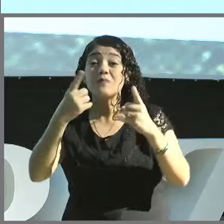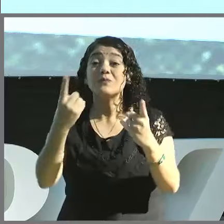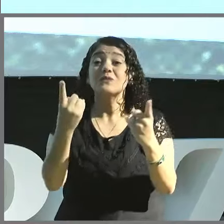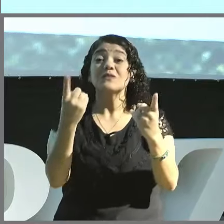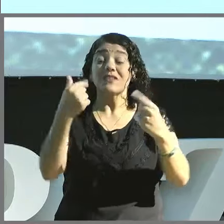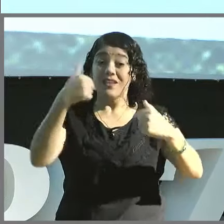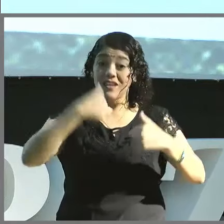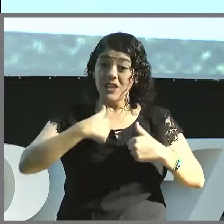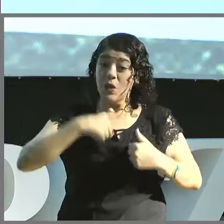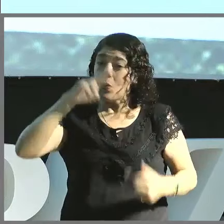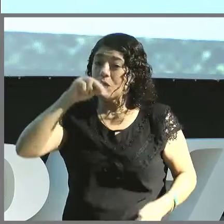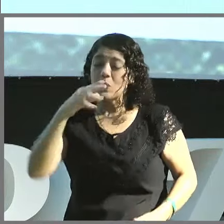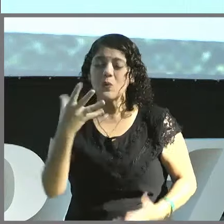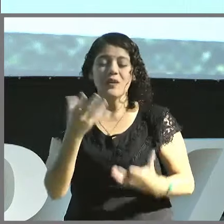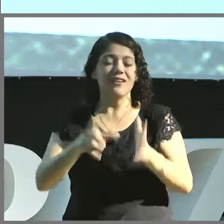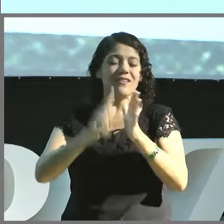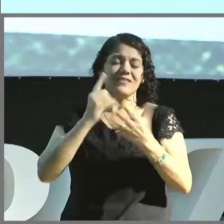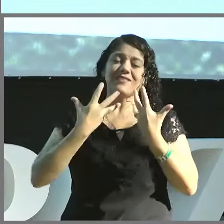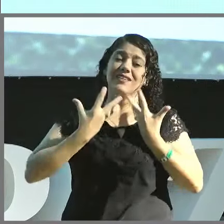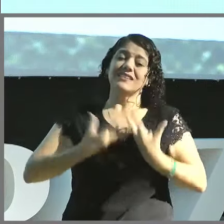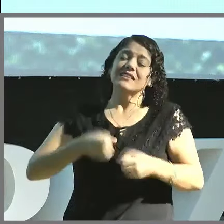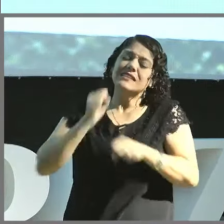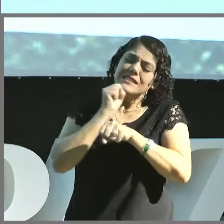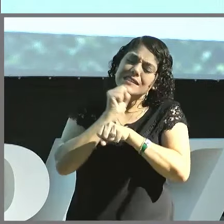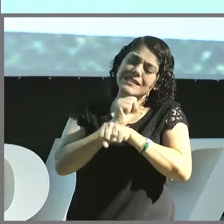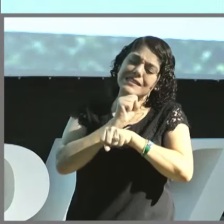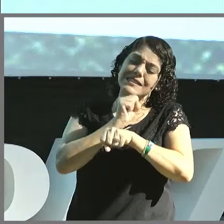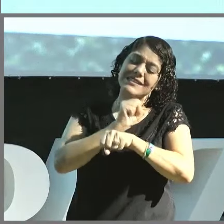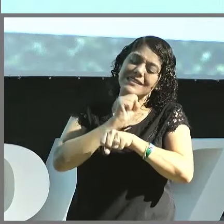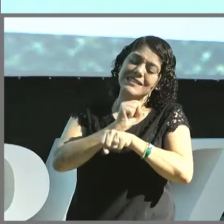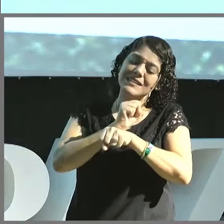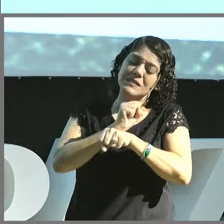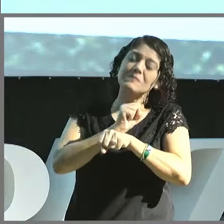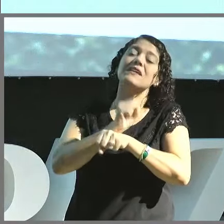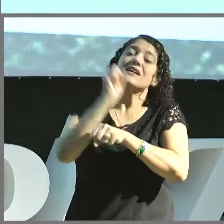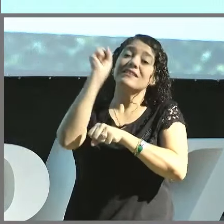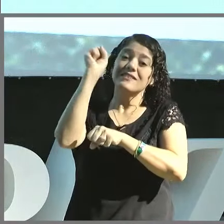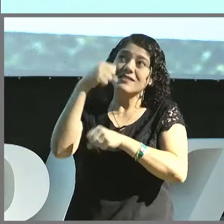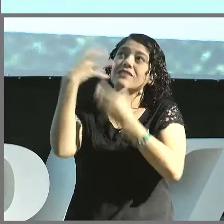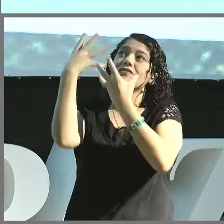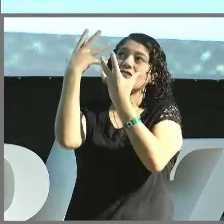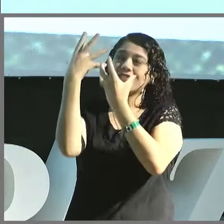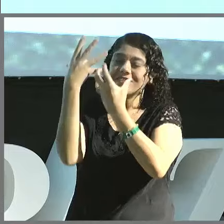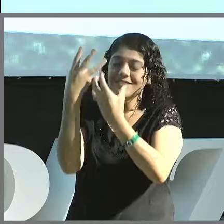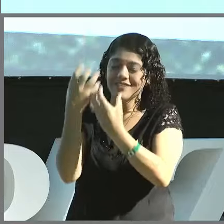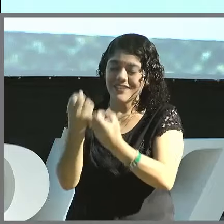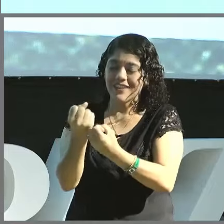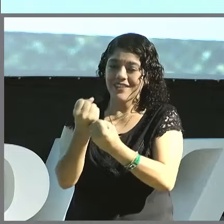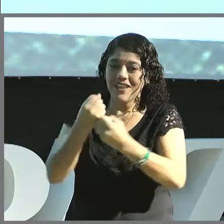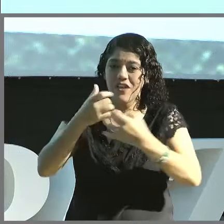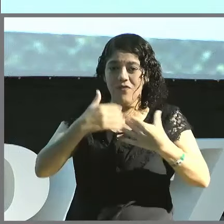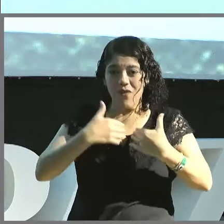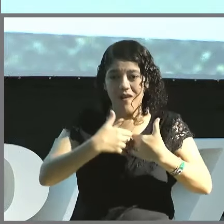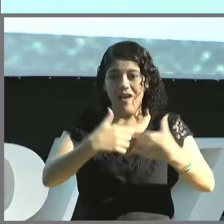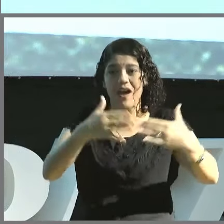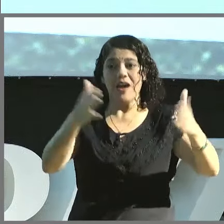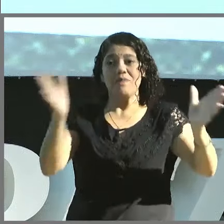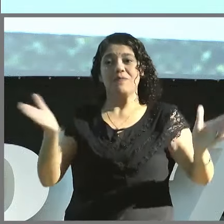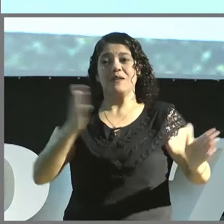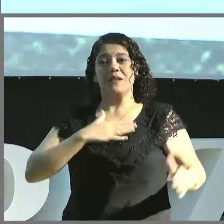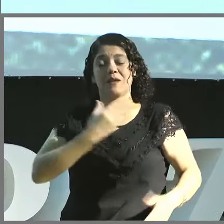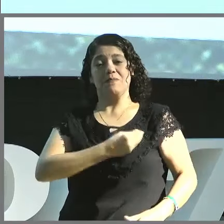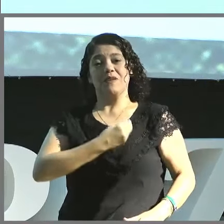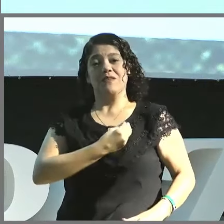cantar, e eu, que nunca cansei de te esperar, acenderei a candeia sobre o velador para oferecer